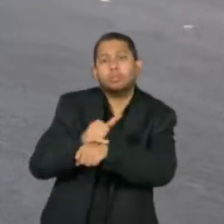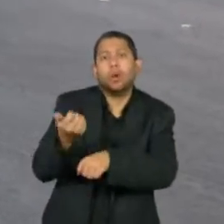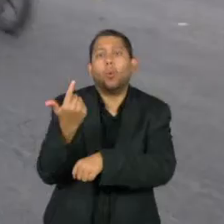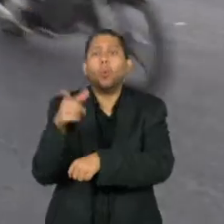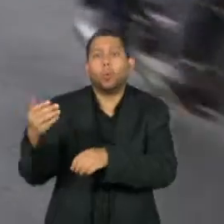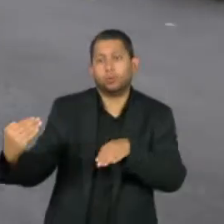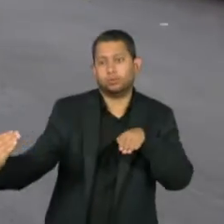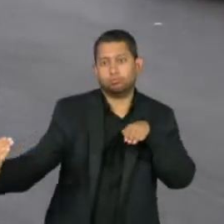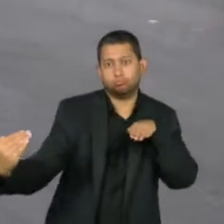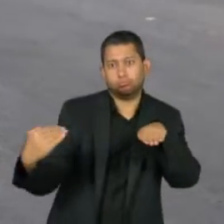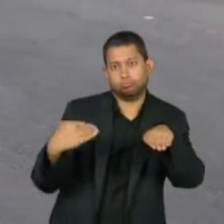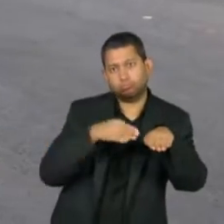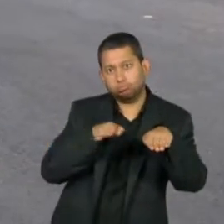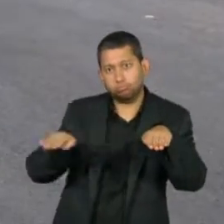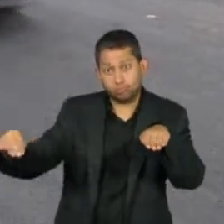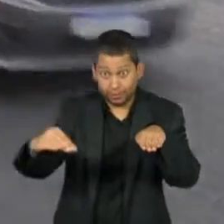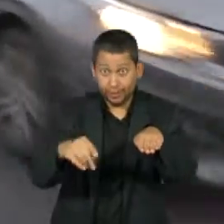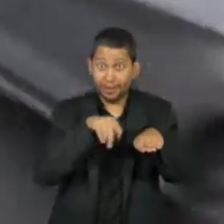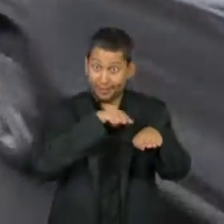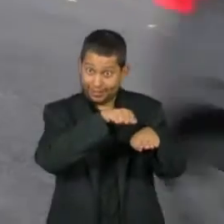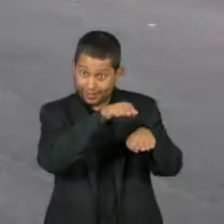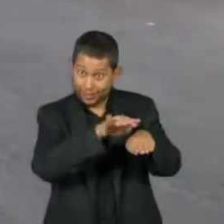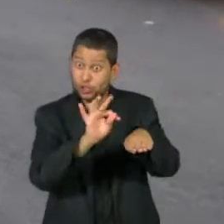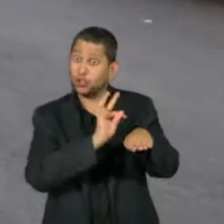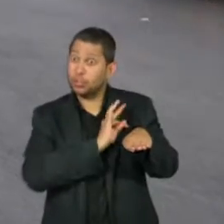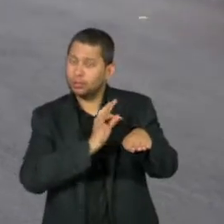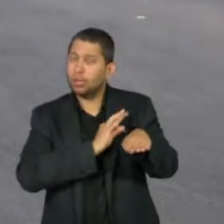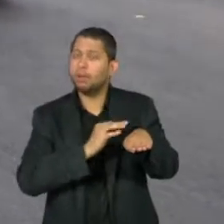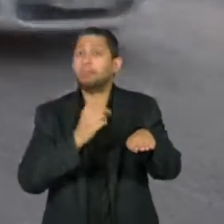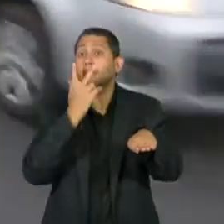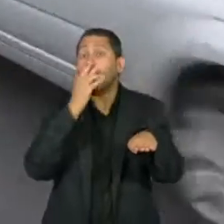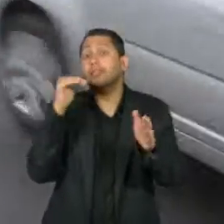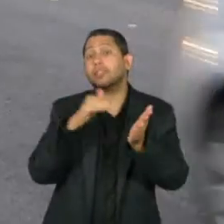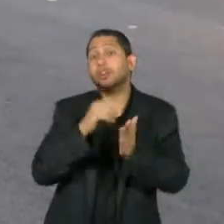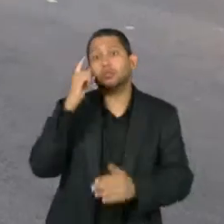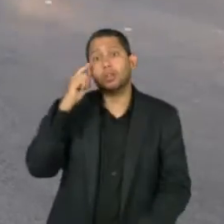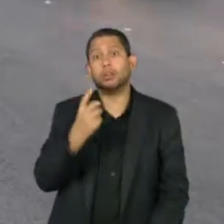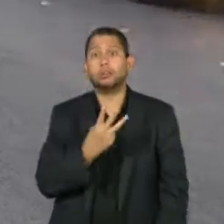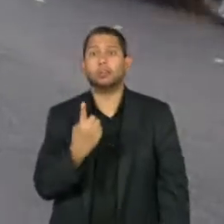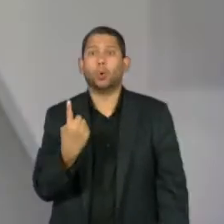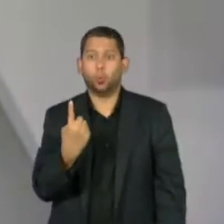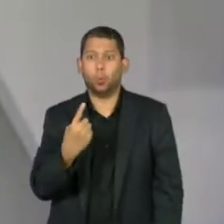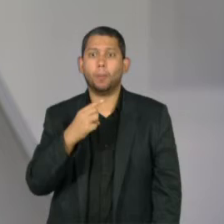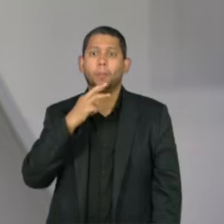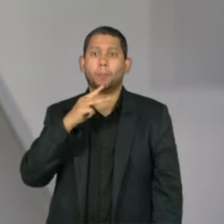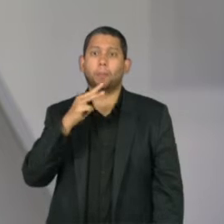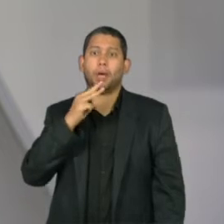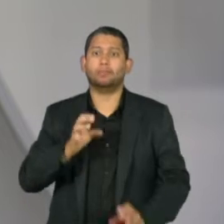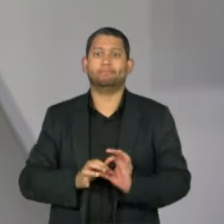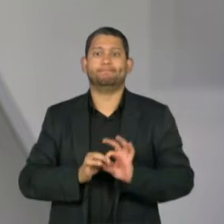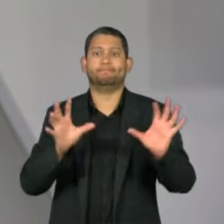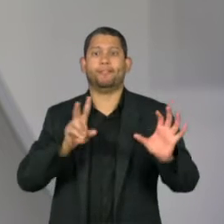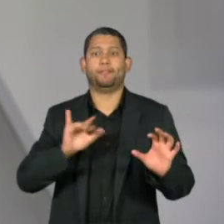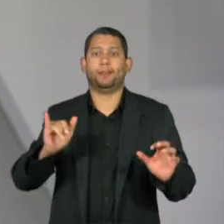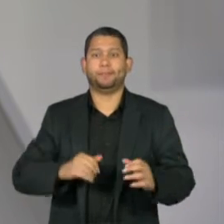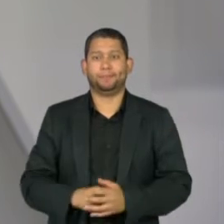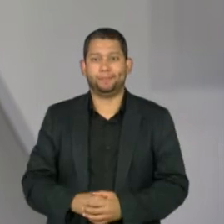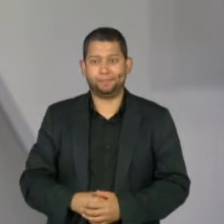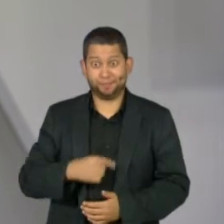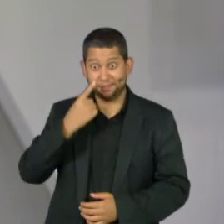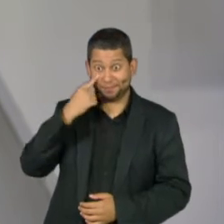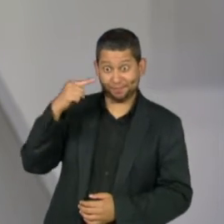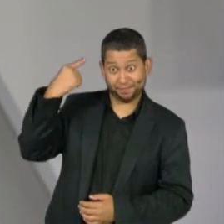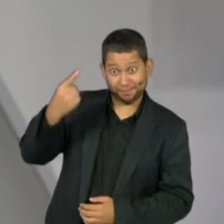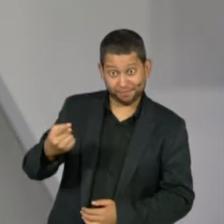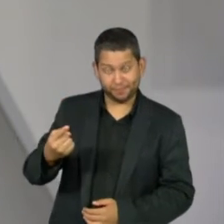da pista local da Marginal Tietê está estimada para 31 de março. Daqui a pouco, aqui no Jornal da